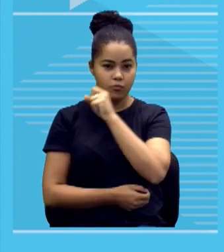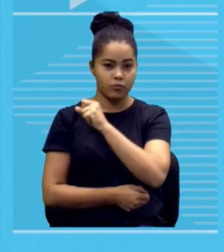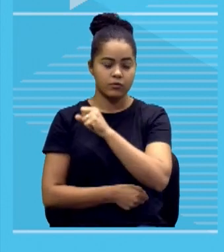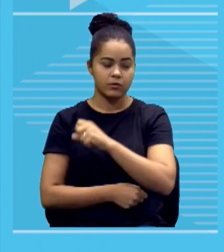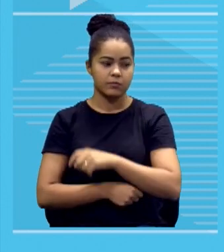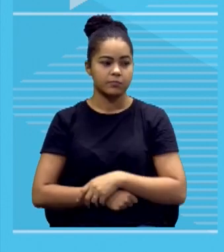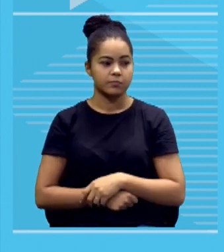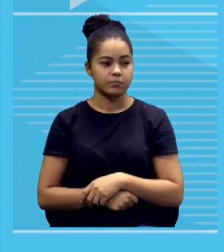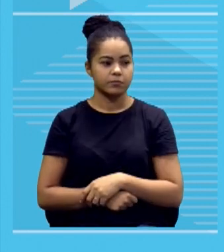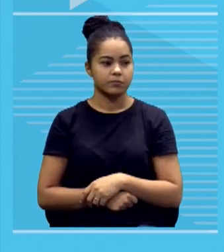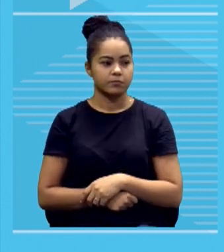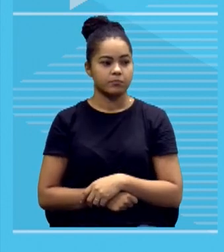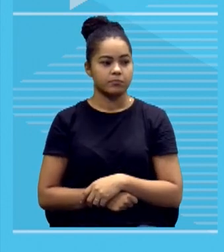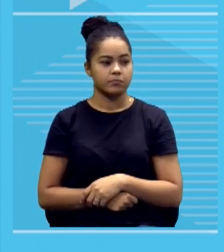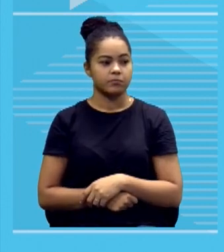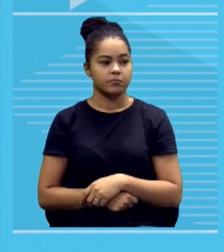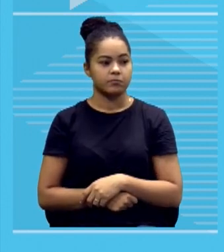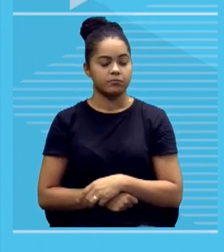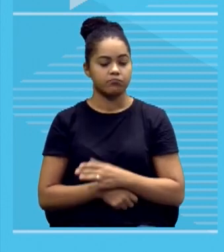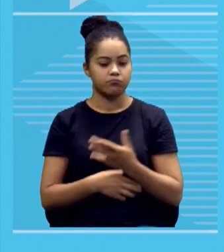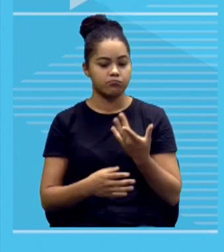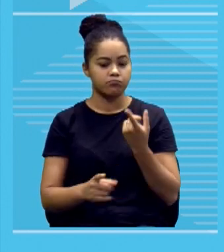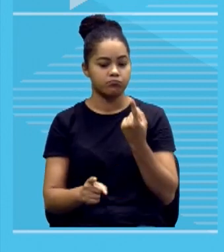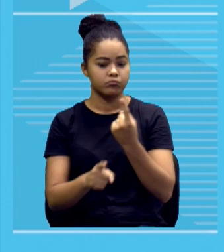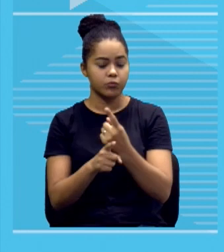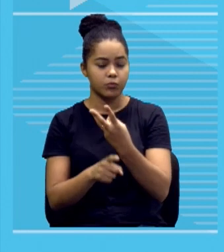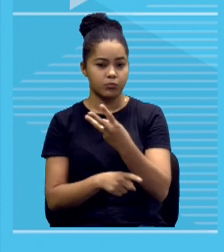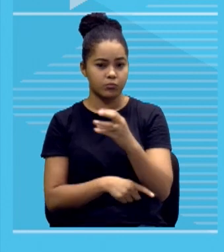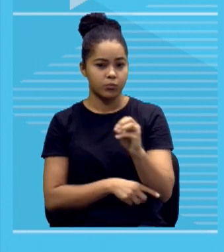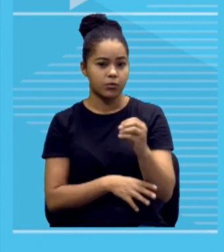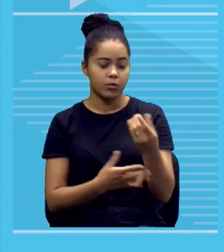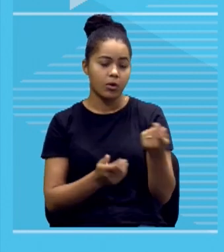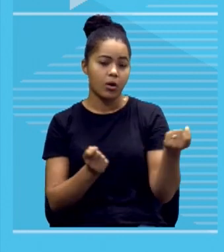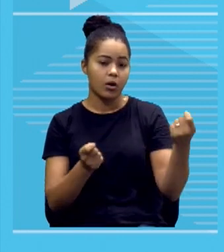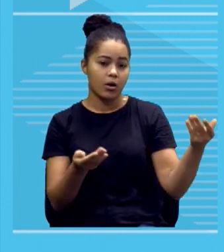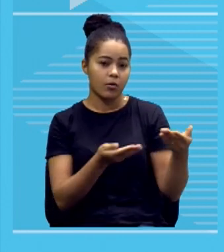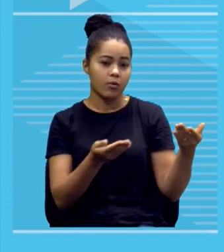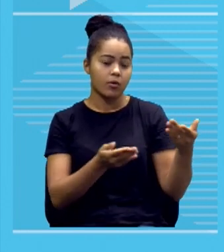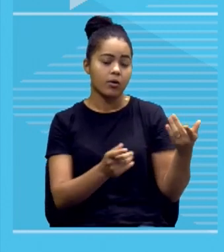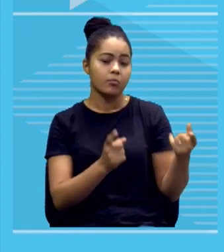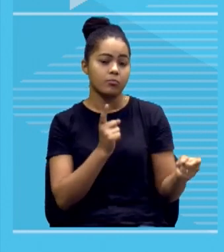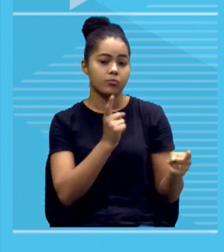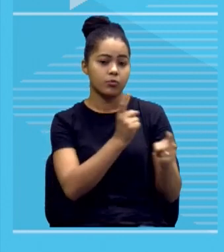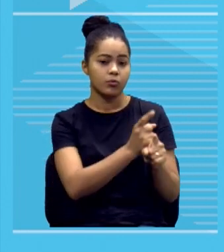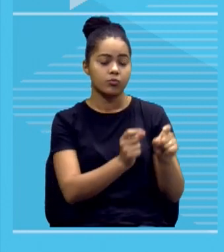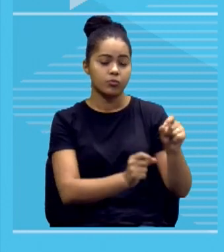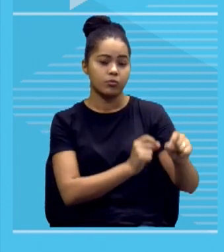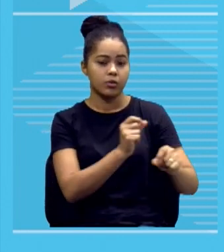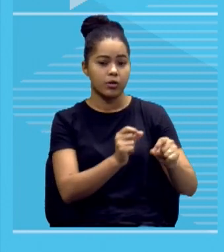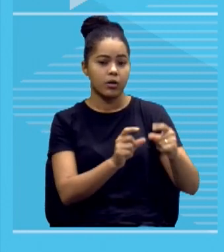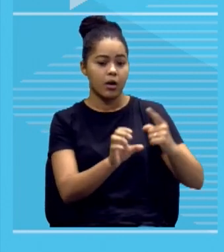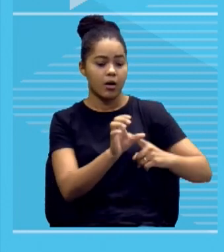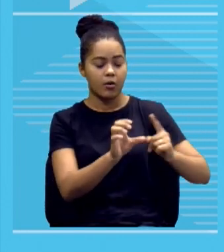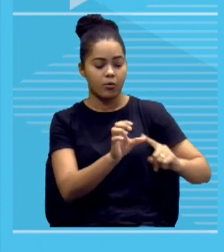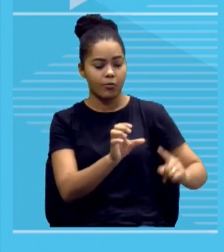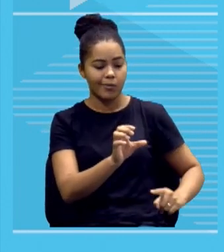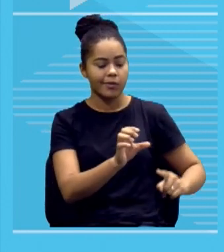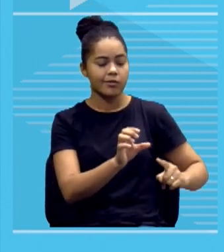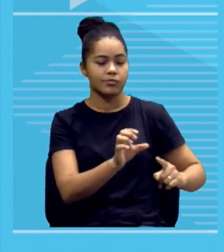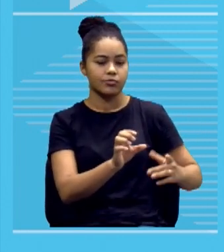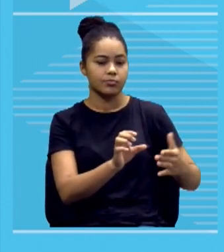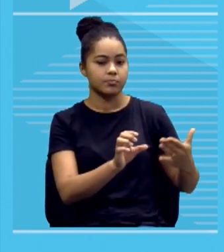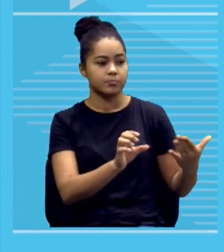dentro do meu sistema. Achando aquele valor de 30 volts, eu posso descobrir minha corrente de curto-circuito. Agora tem uma